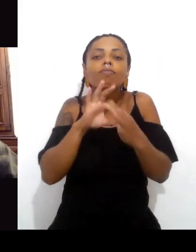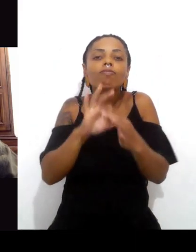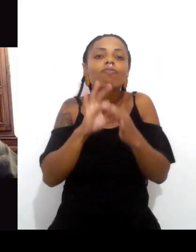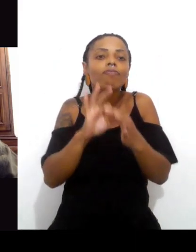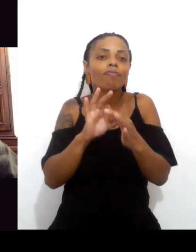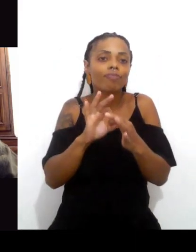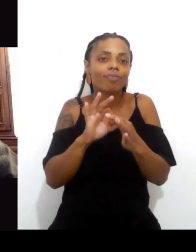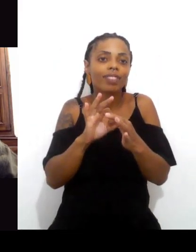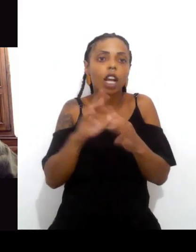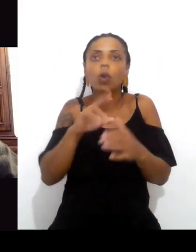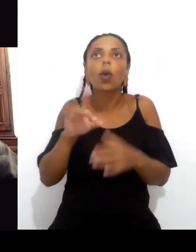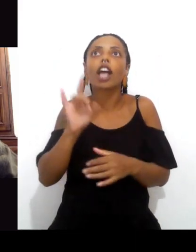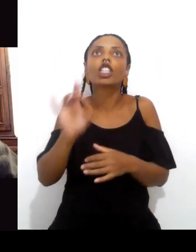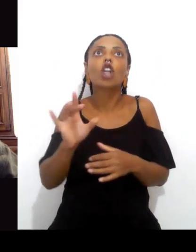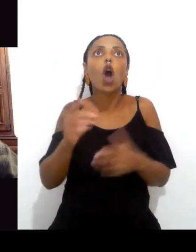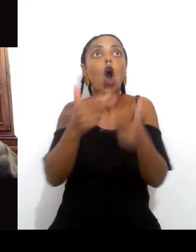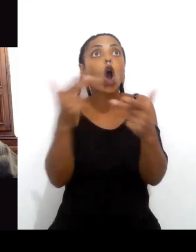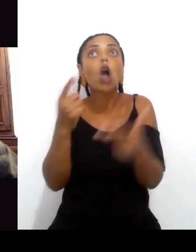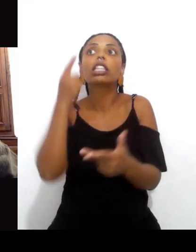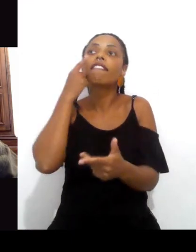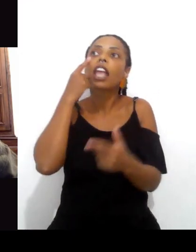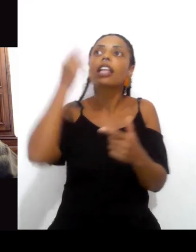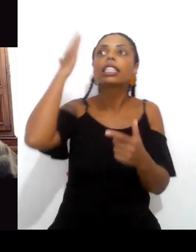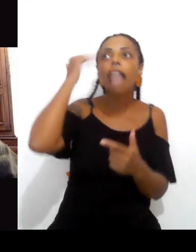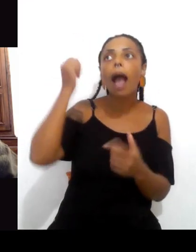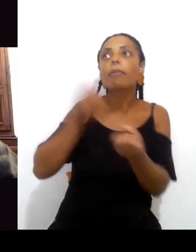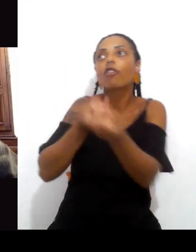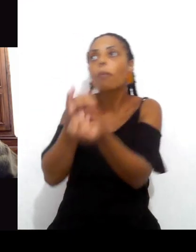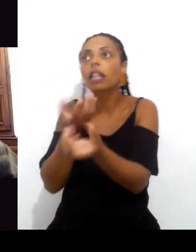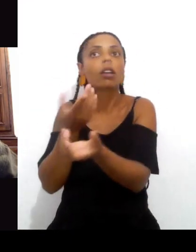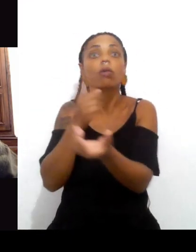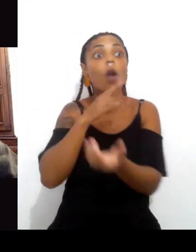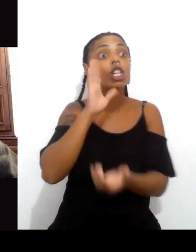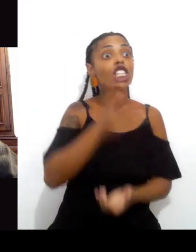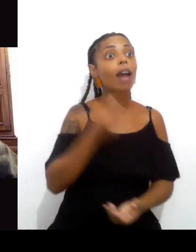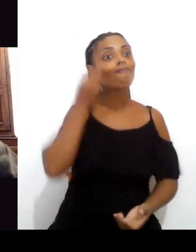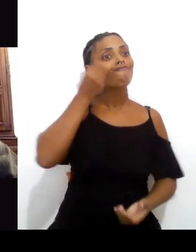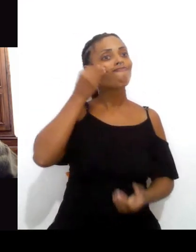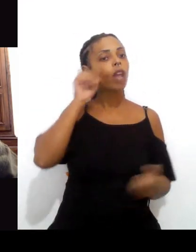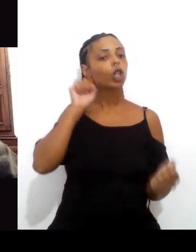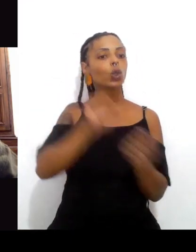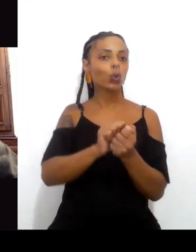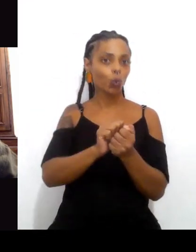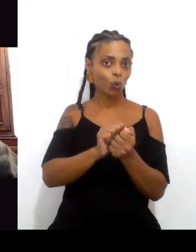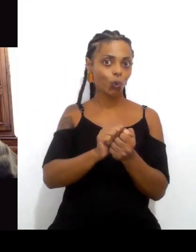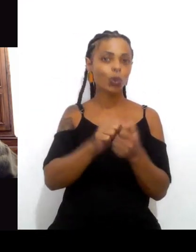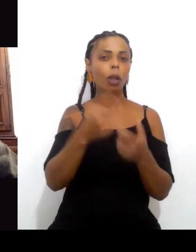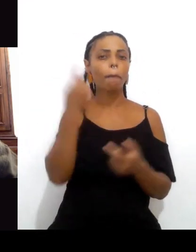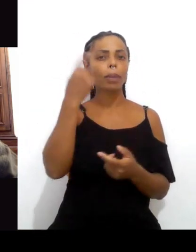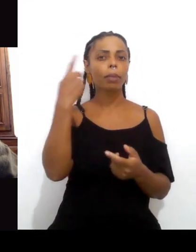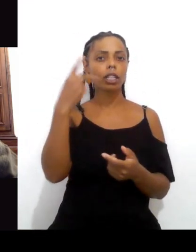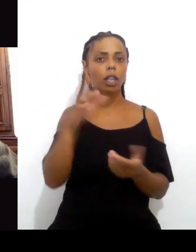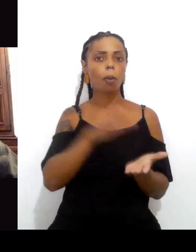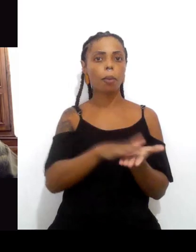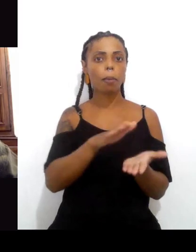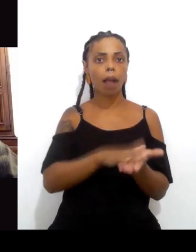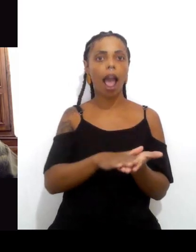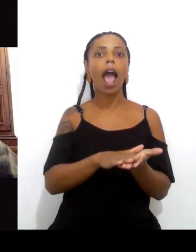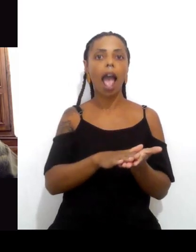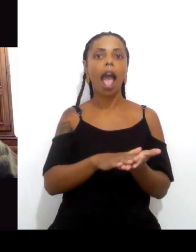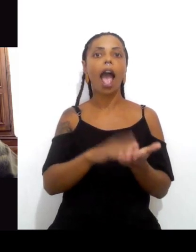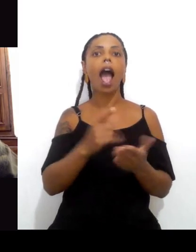baseados em fatos né e dados biográficos você primeiro publicou né Anatomia de um enigma